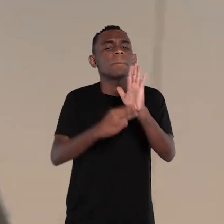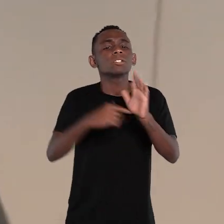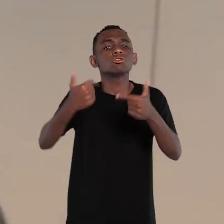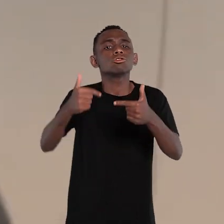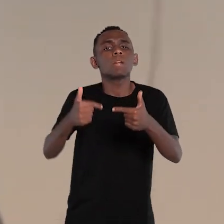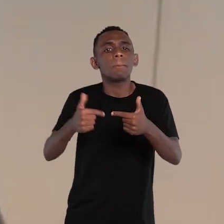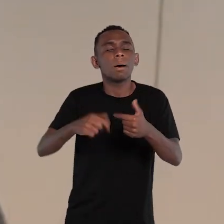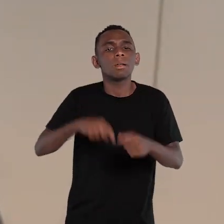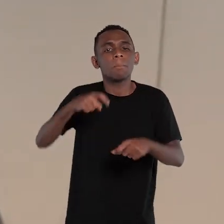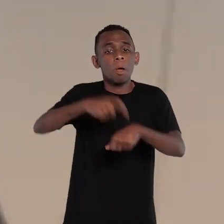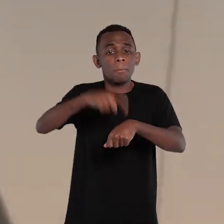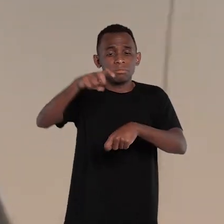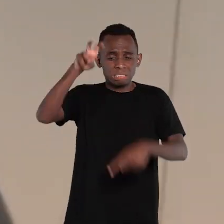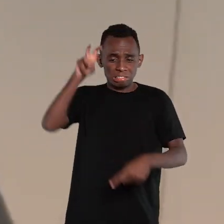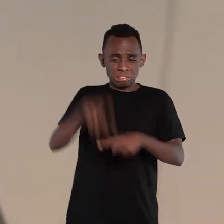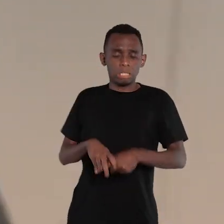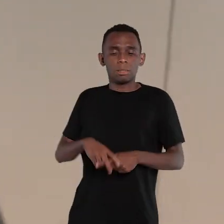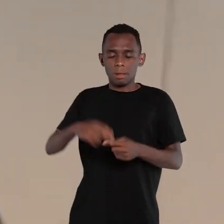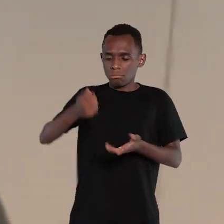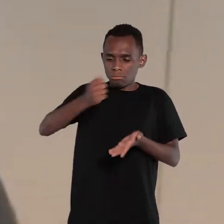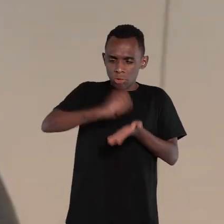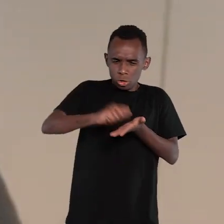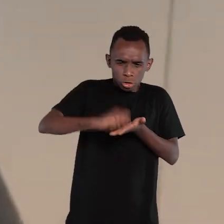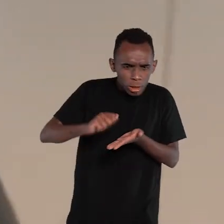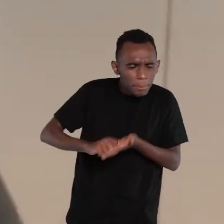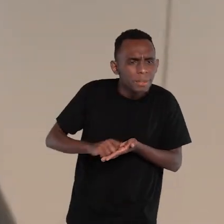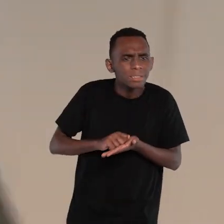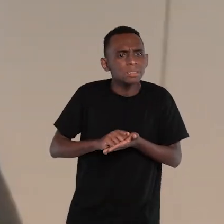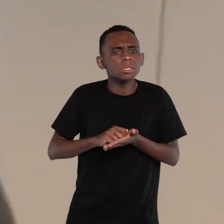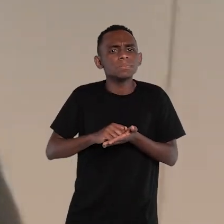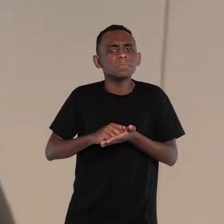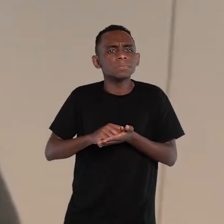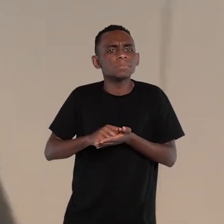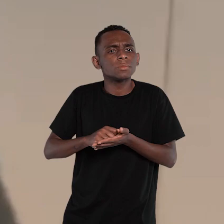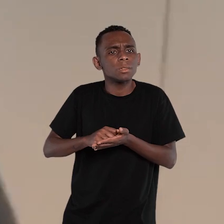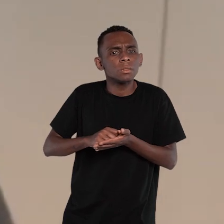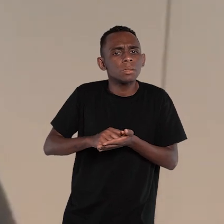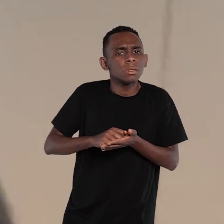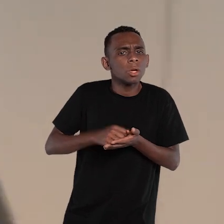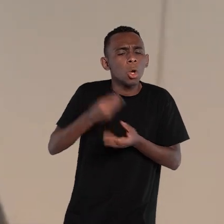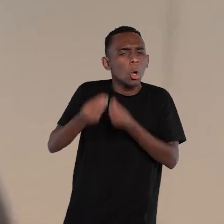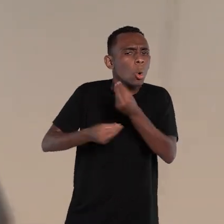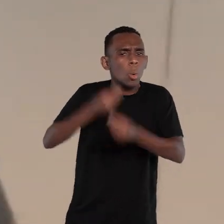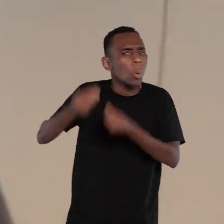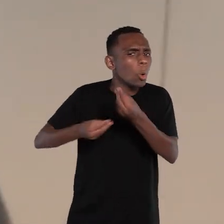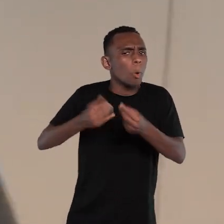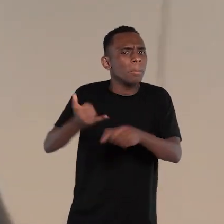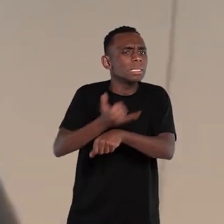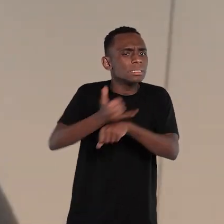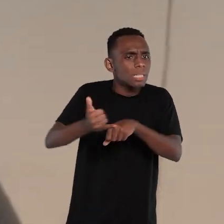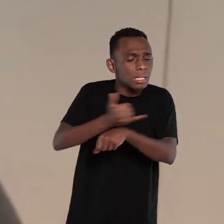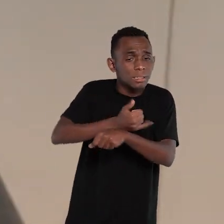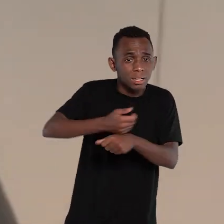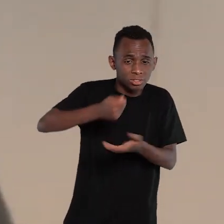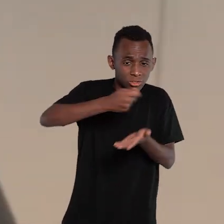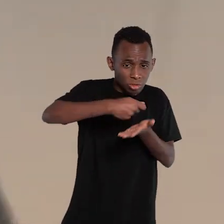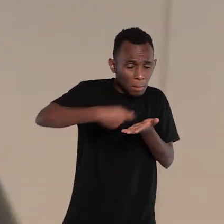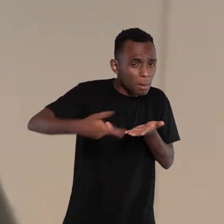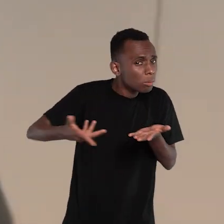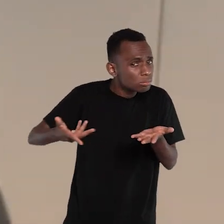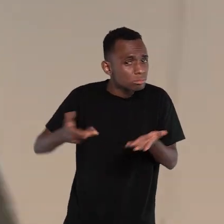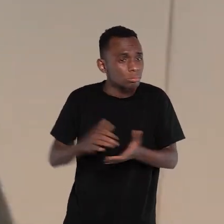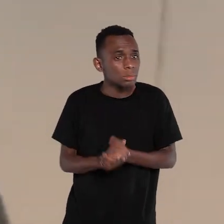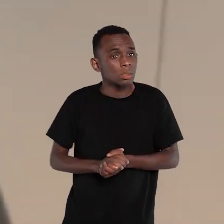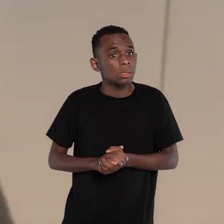teu método de trabalho. Quando você senta para escrever, e você ainda escreve os primeiros esboços à mão, isso